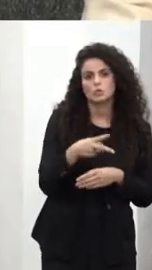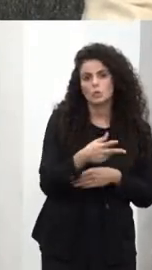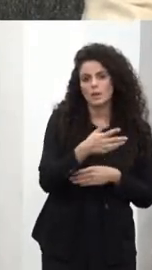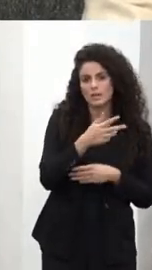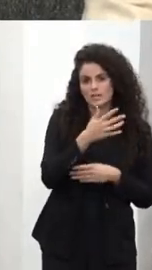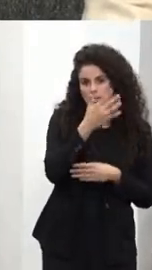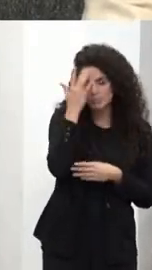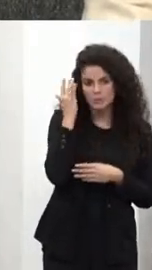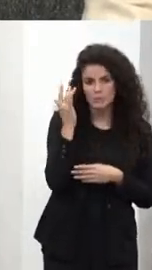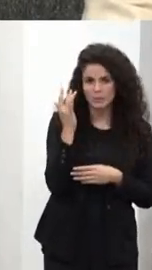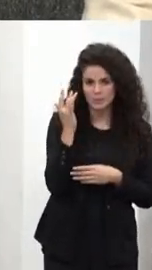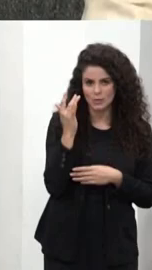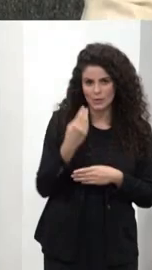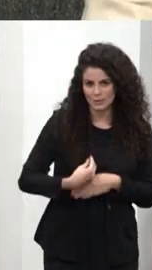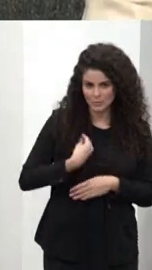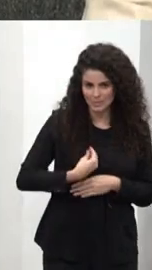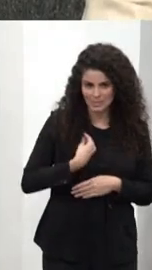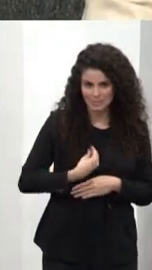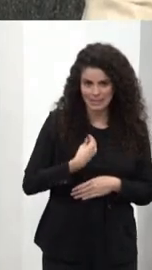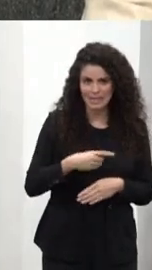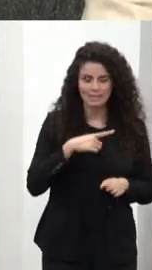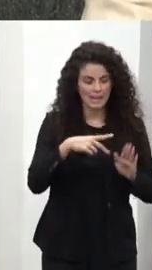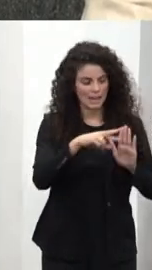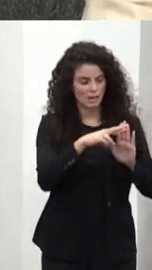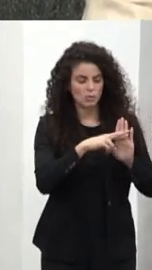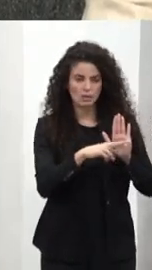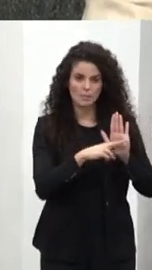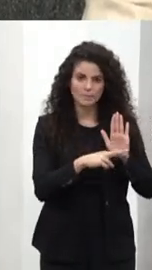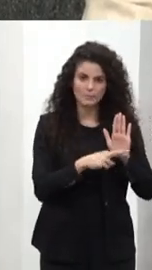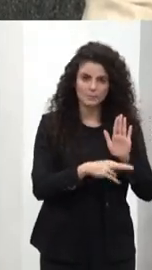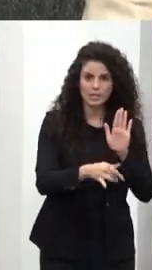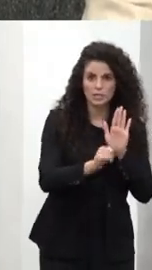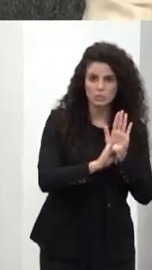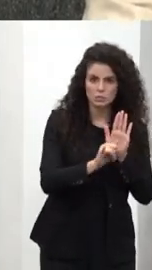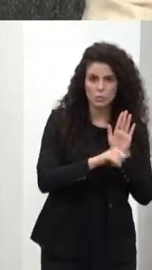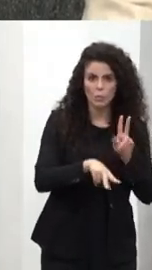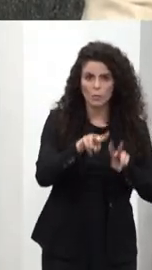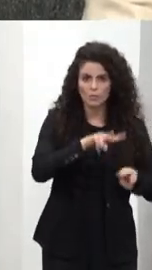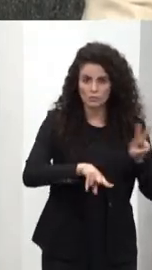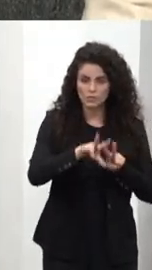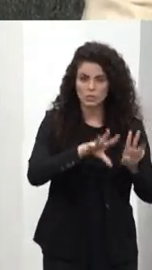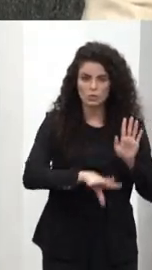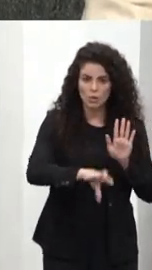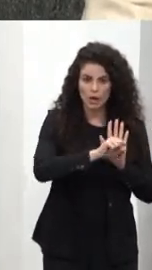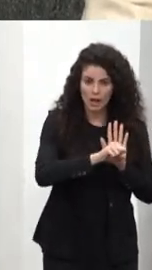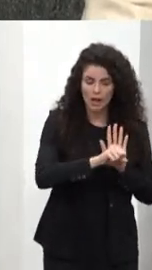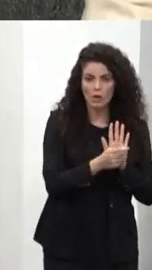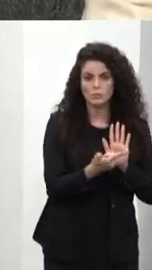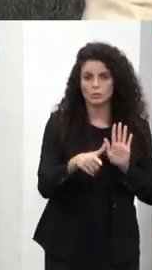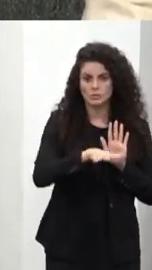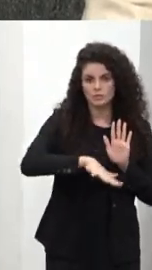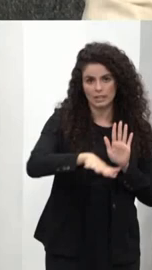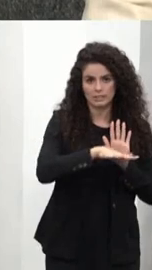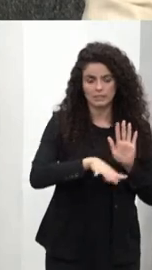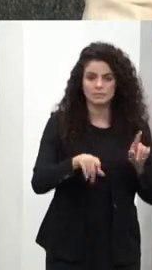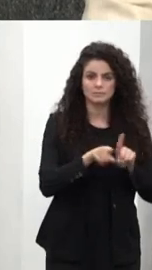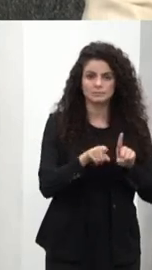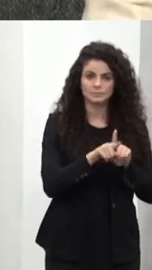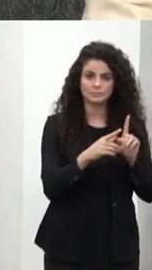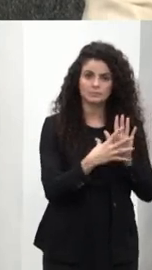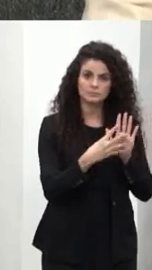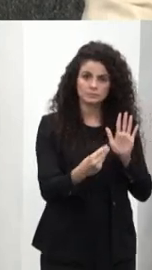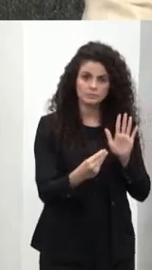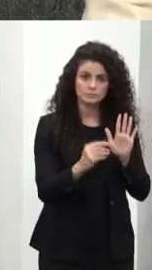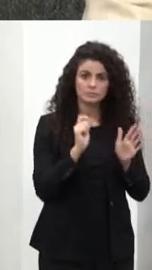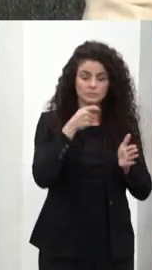sugestão né de regulamento local de edital de audiovisual e de edital de demais áreas Aqui tá um modelo de formulário de prestação de